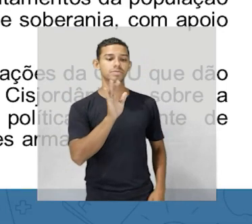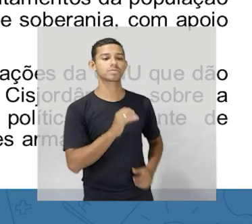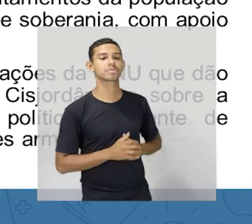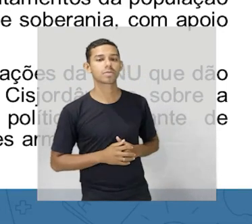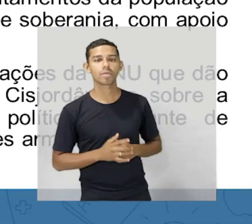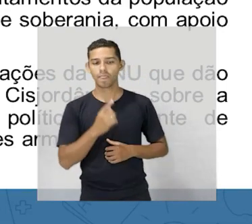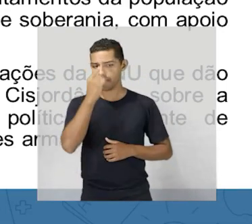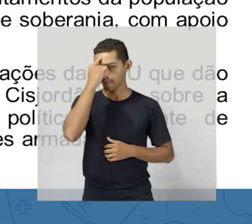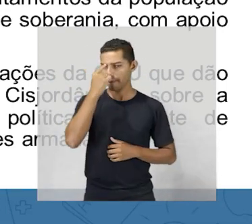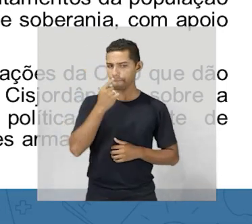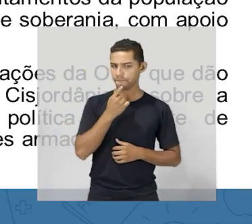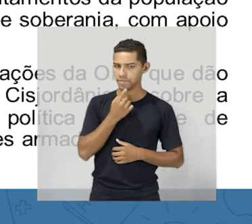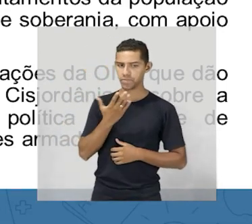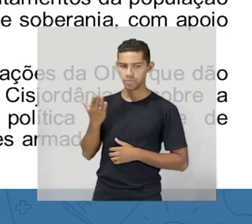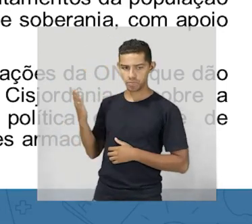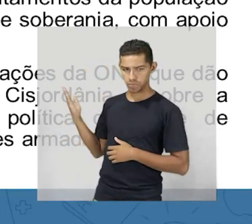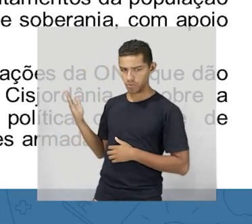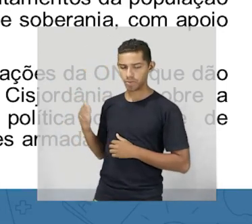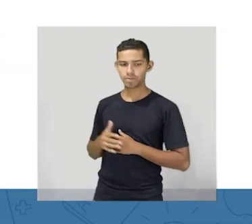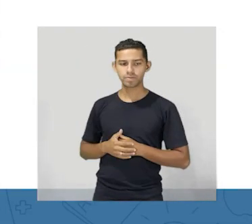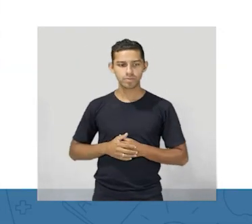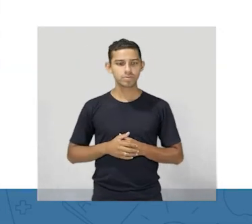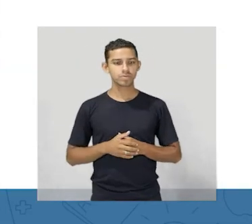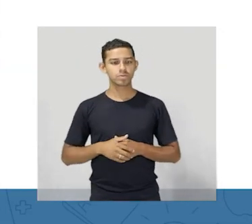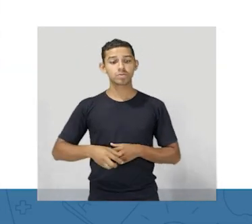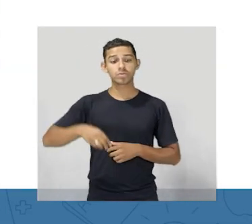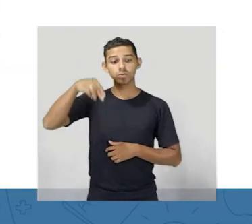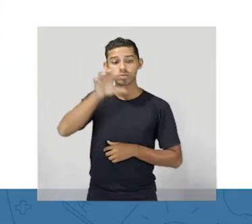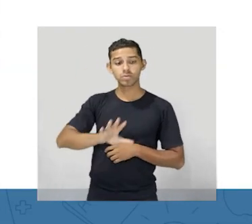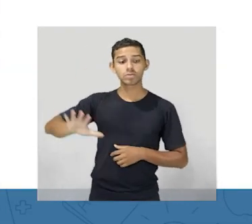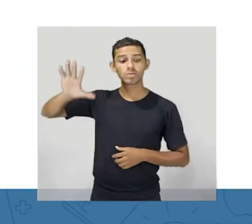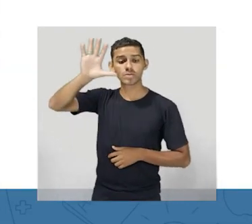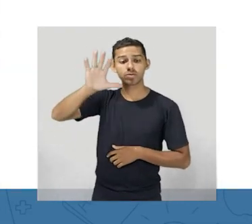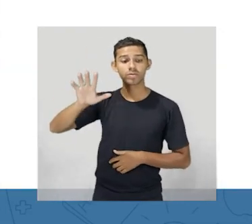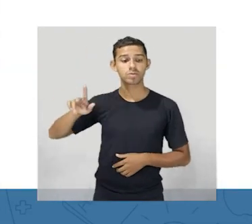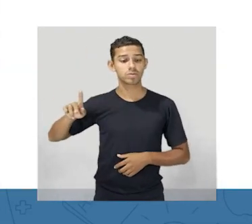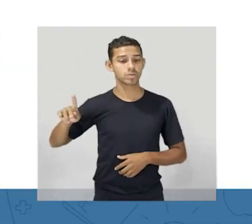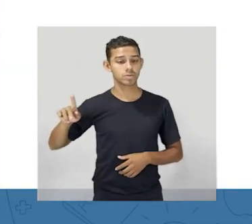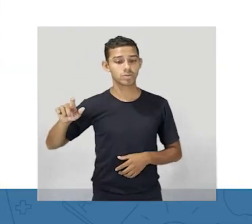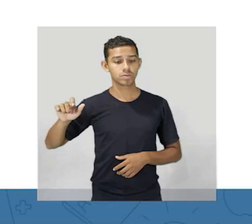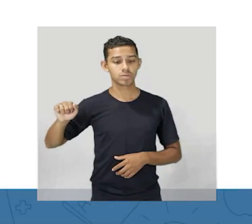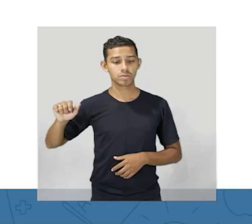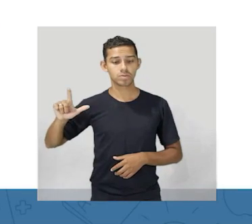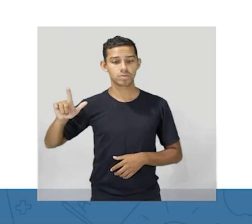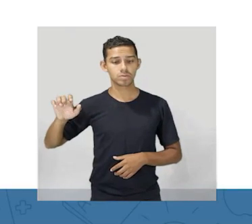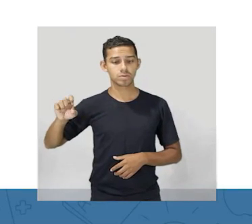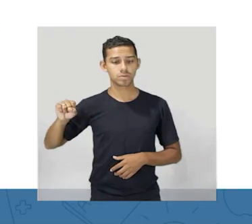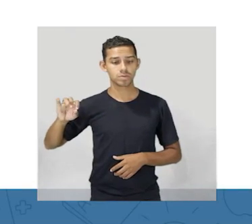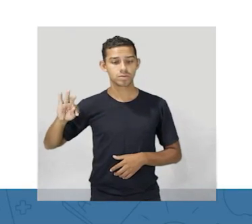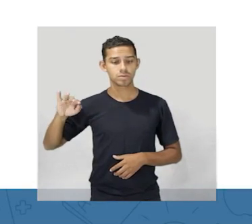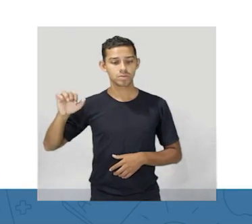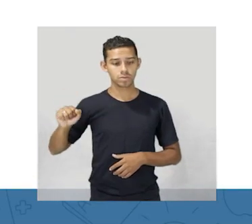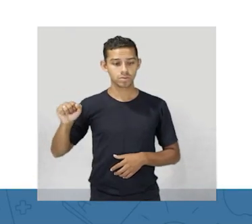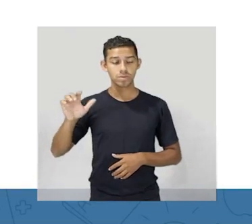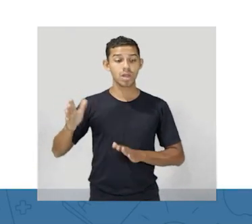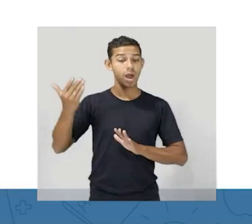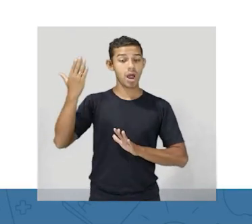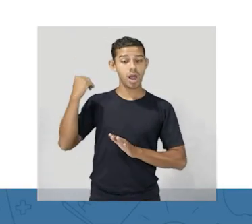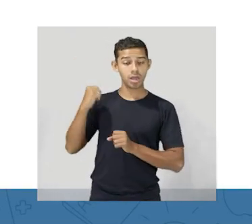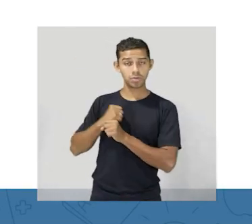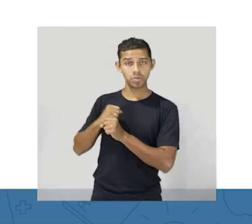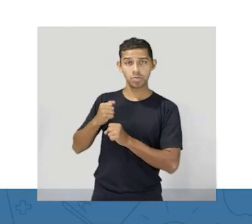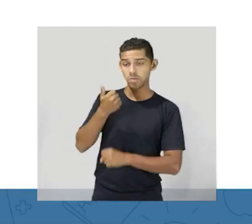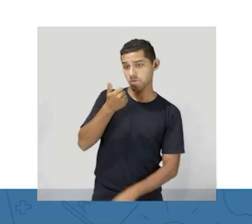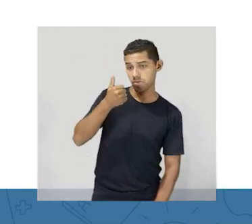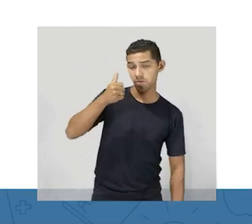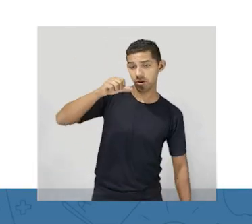aqui a imagem. O território da Palestina, antes da década de 40, tá, só era ocupado ali por